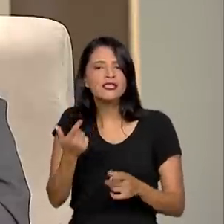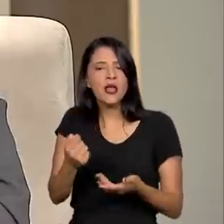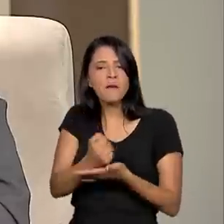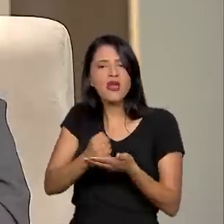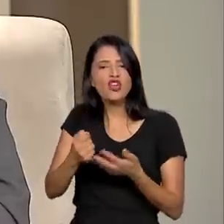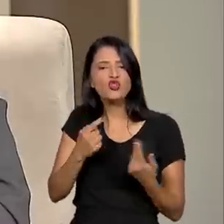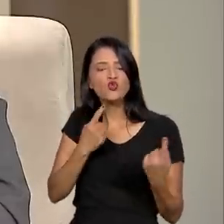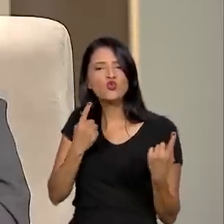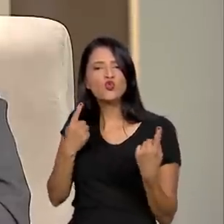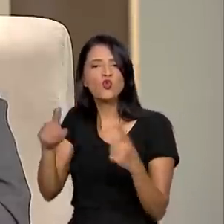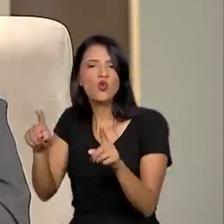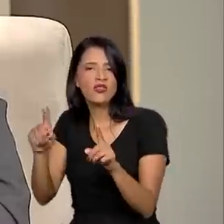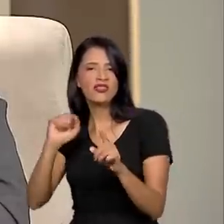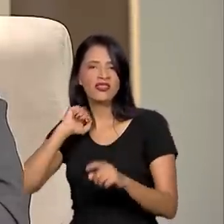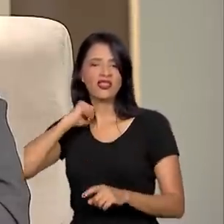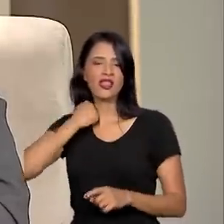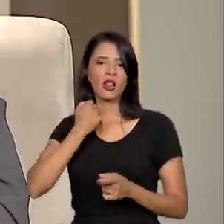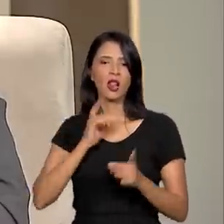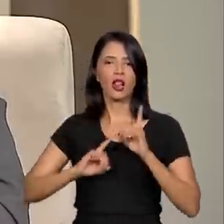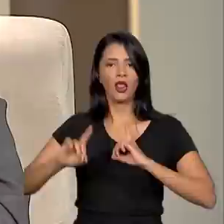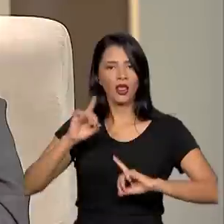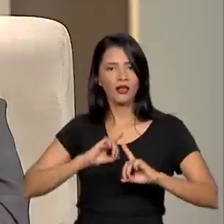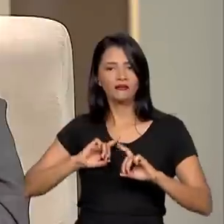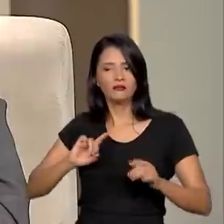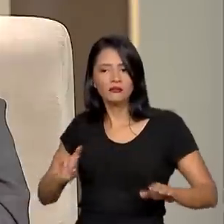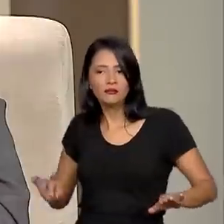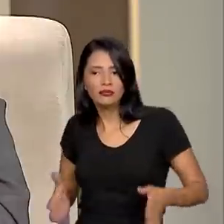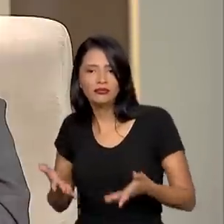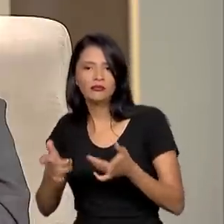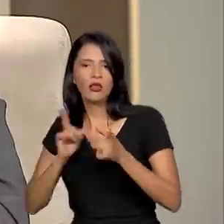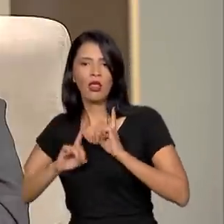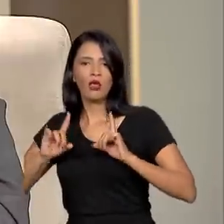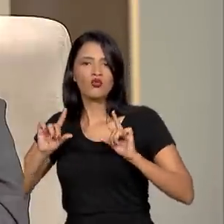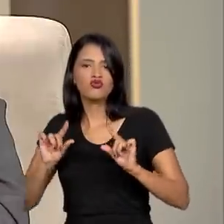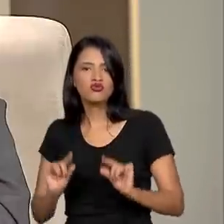um estímulo. E a gente sente isso. Por